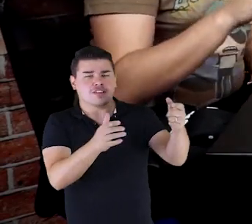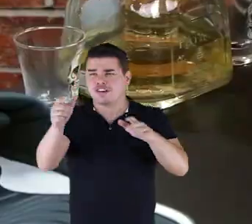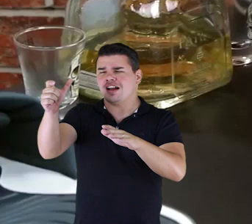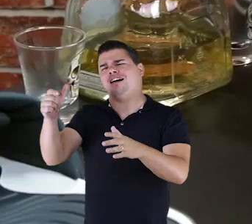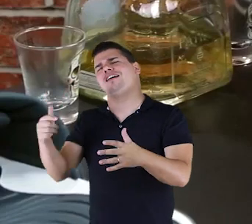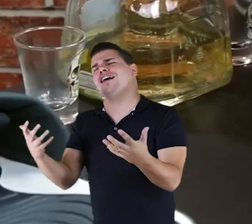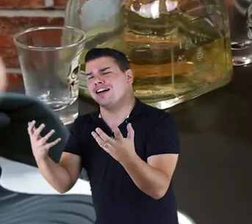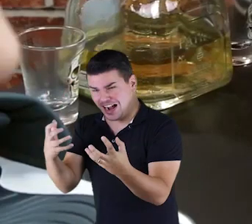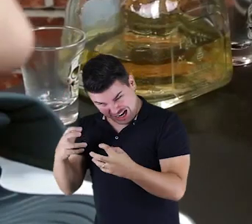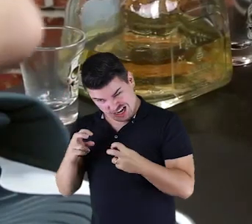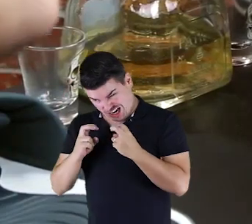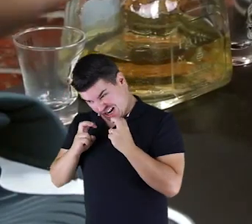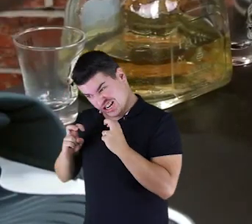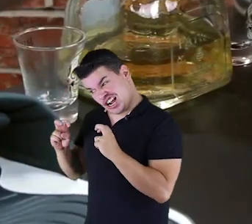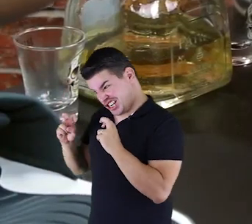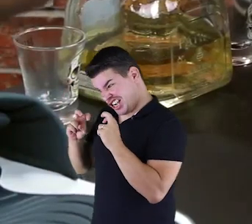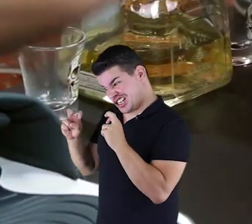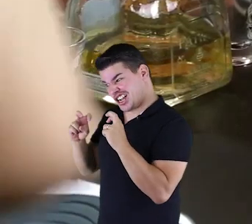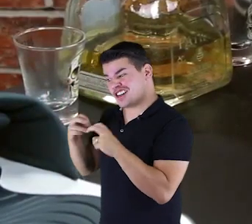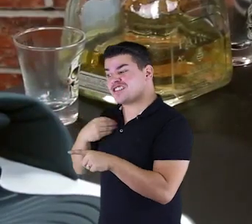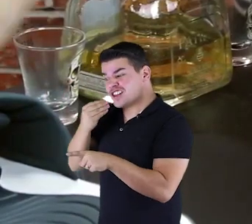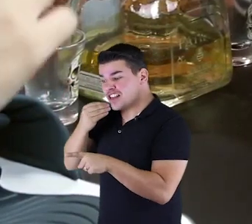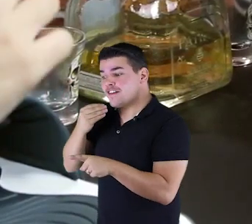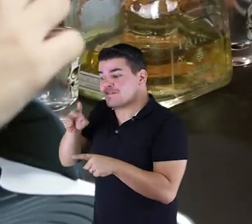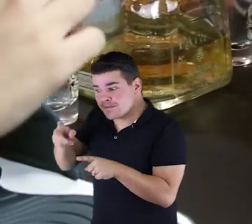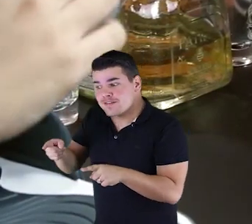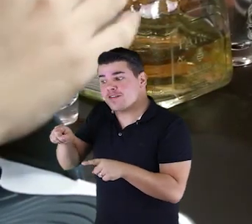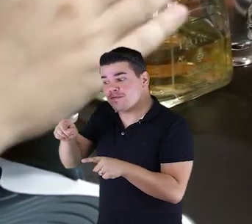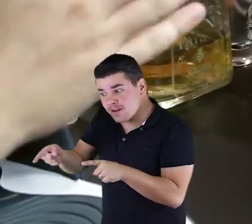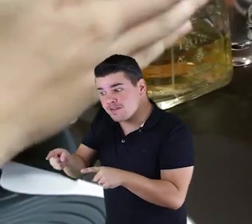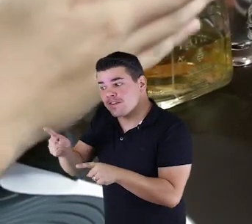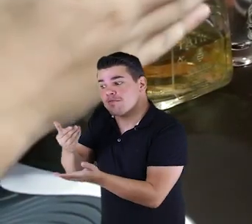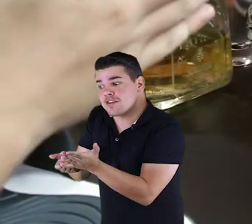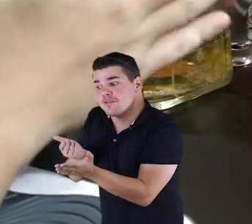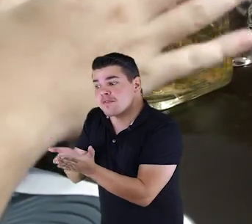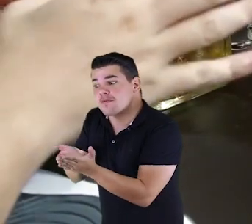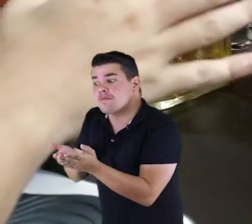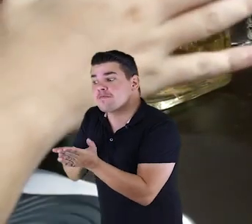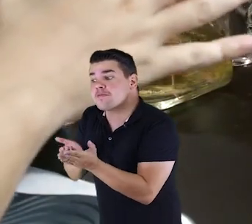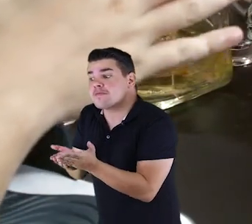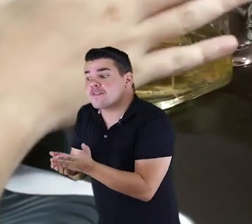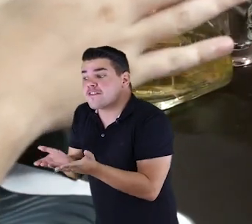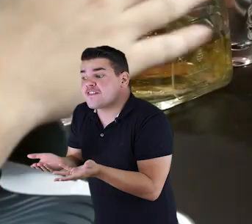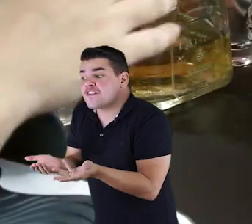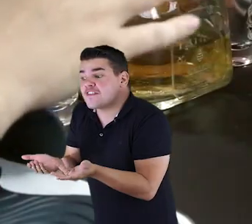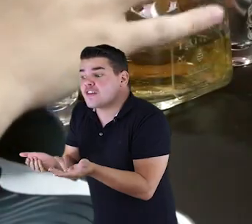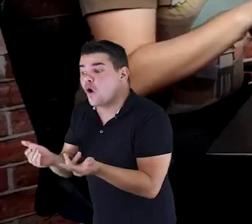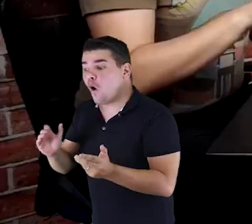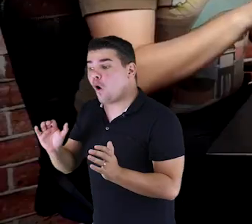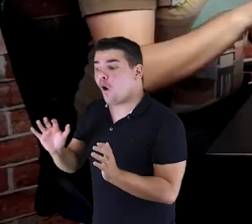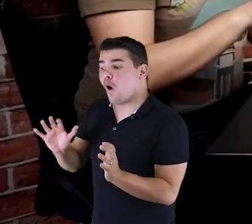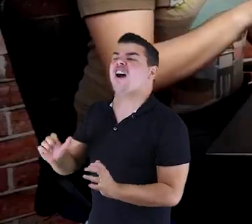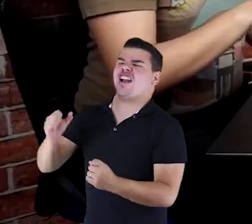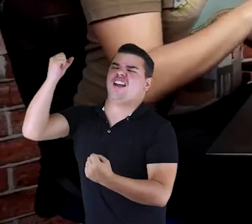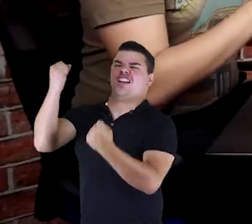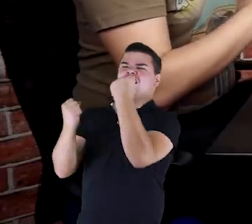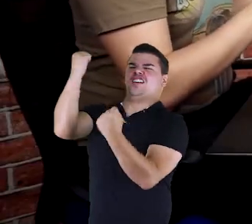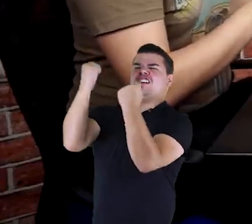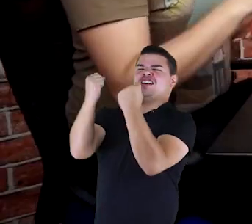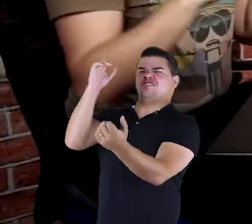Cauê aproxima a mão da torre. Com o indicador e o polegar, ele segura um dos blocos e o puxa.